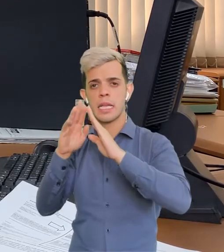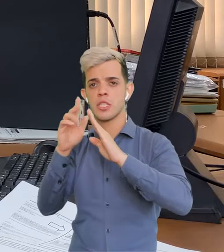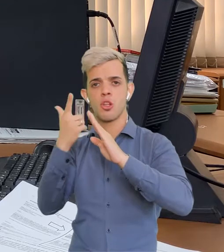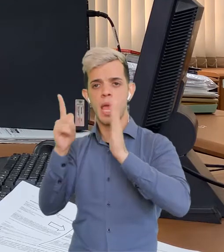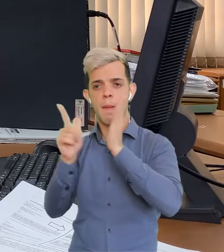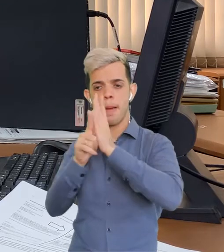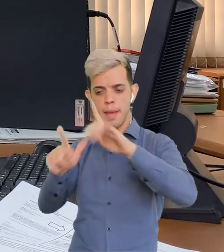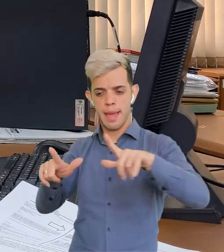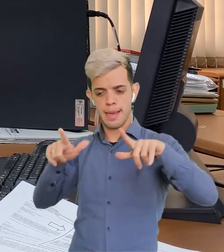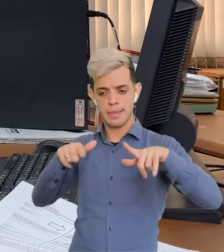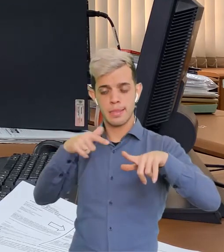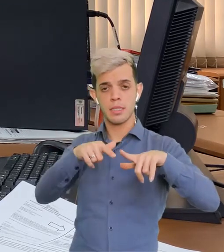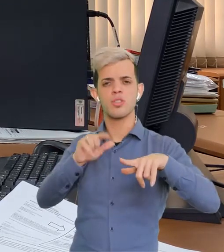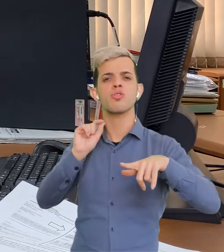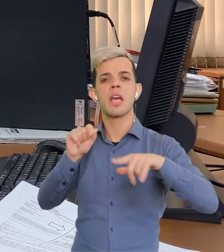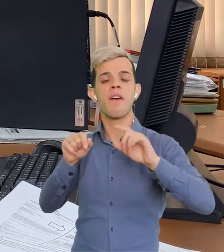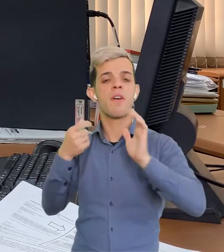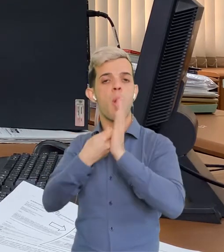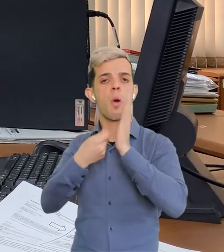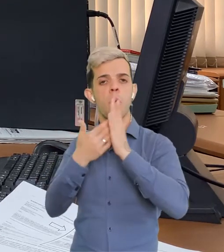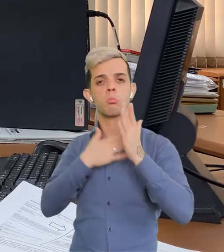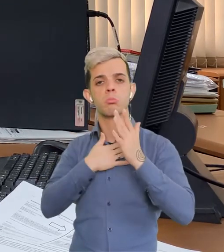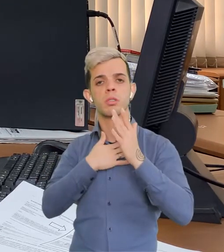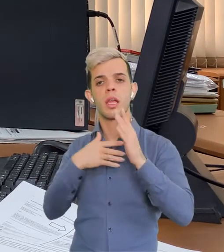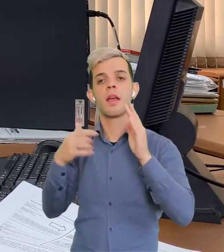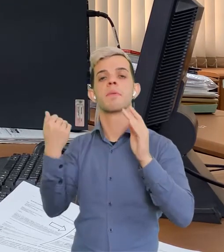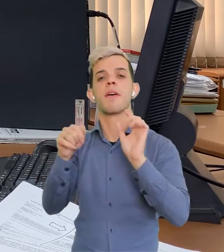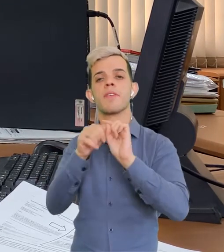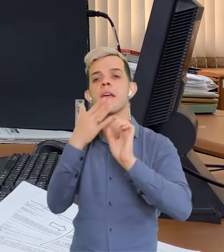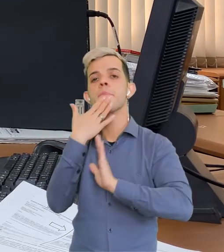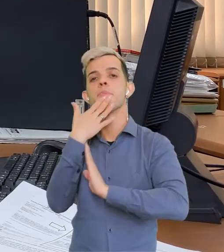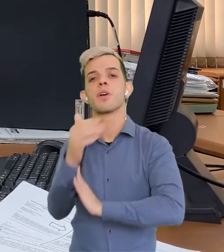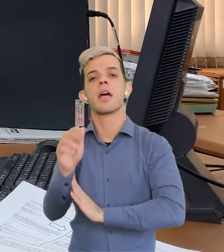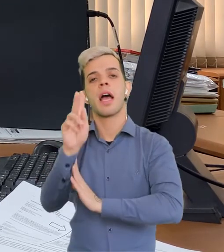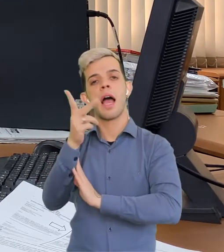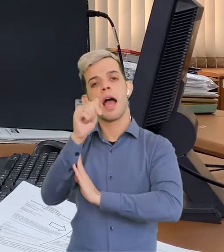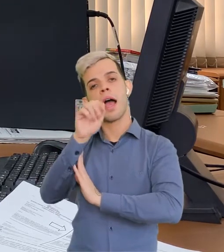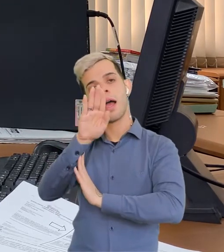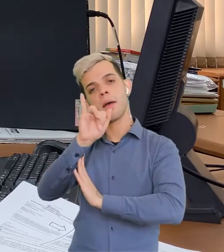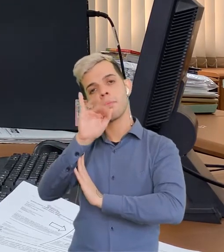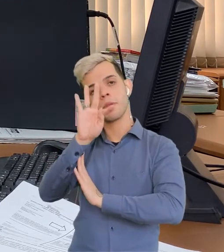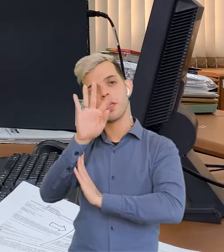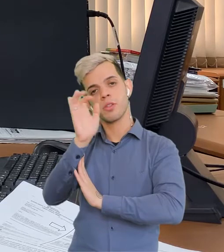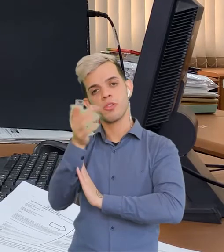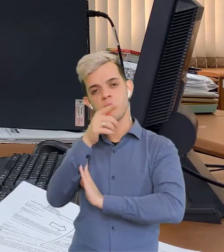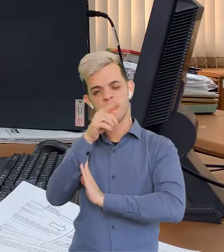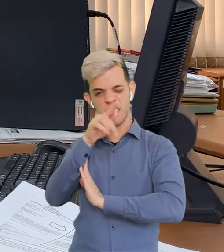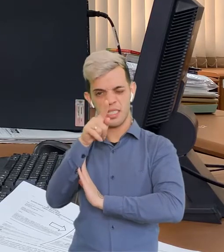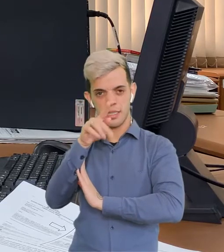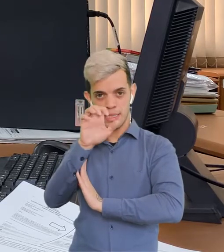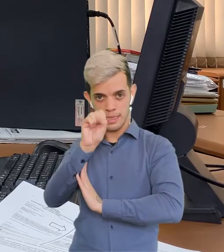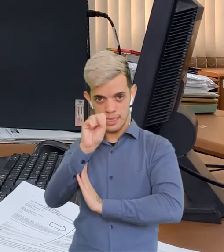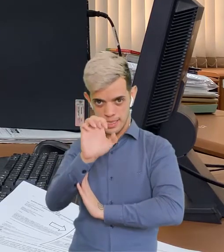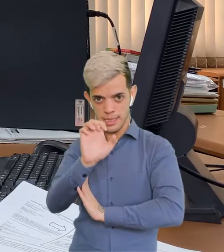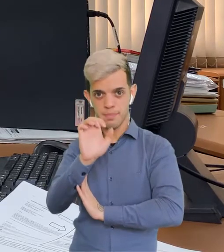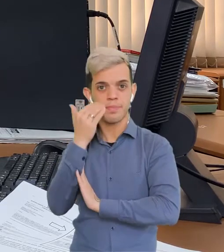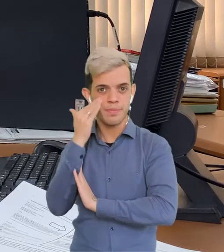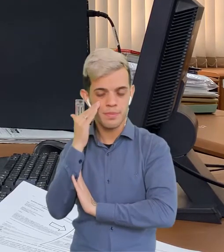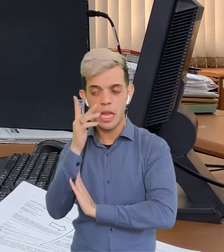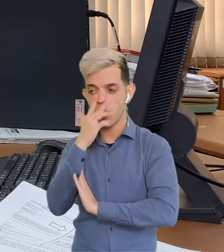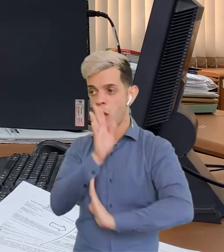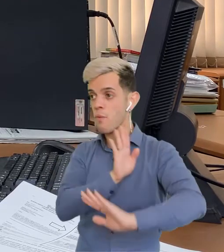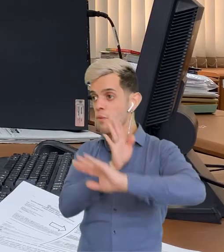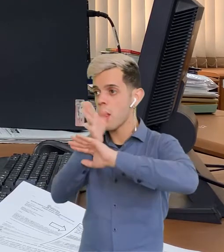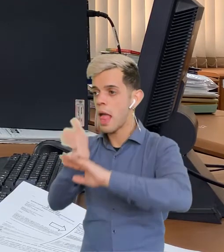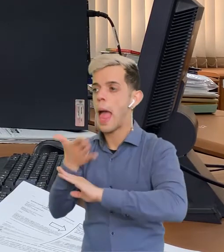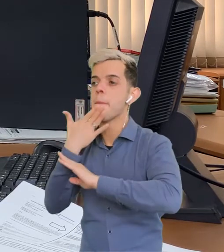de habitação, a minha obrigação de fazer é fazer a solicitação de habite-se. Então, eu vou lá no escritório de licenciamento e vou protocolar um